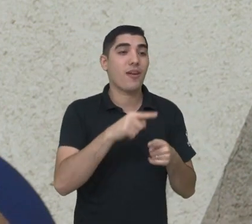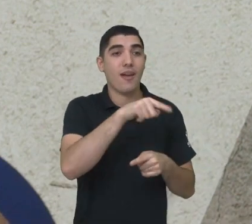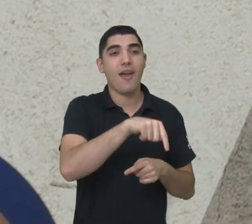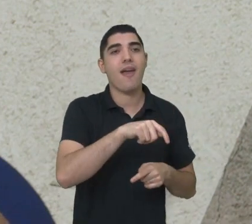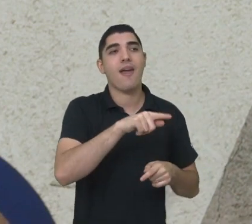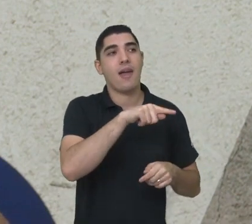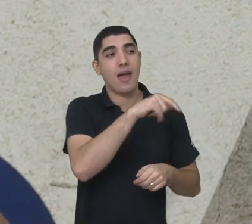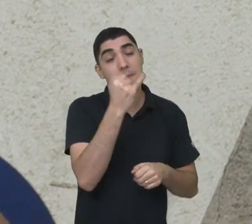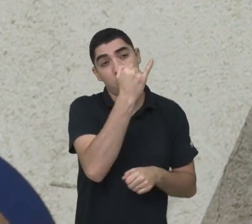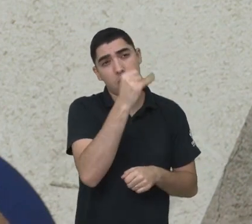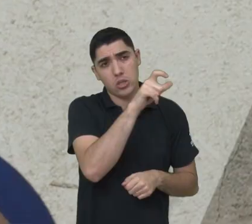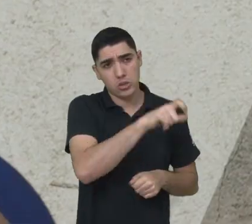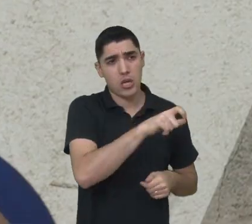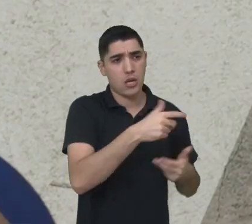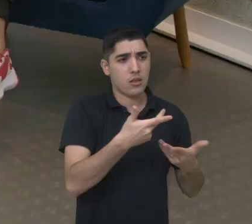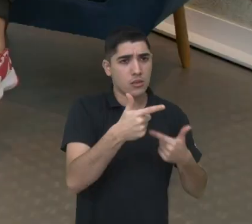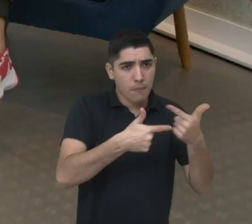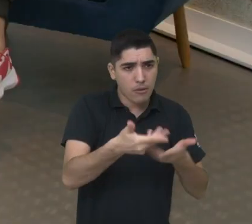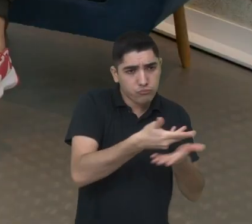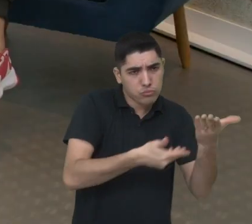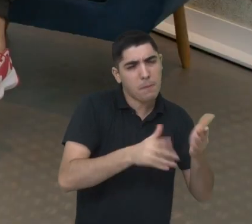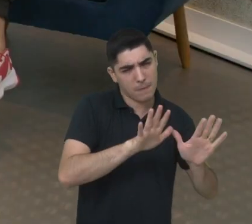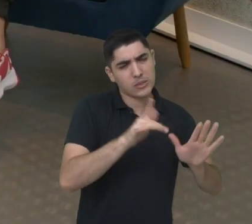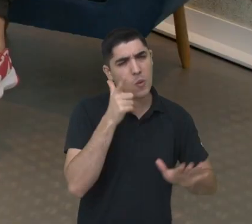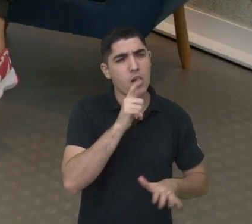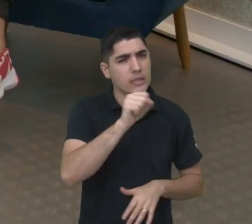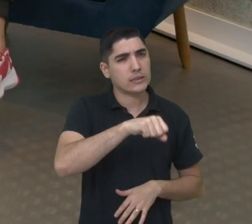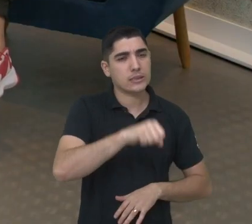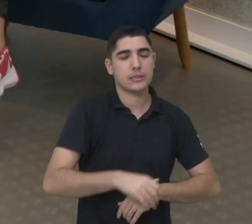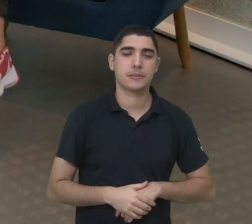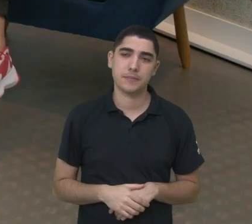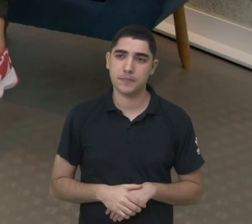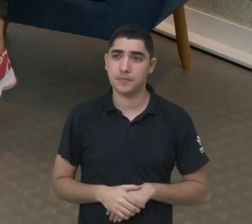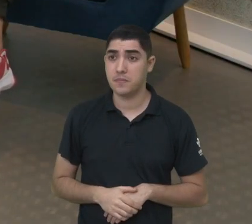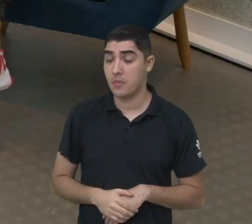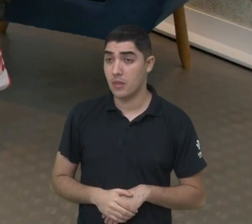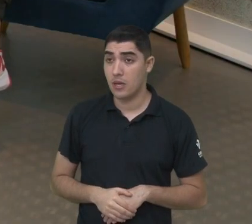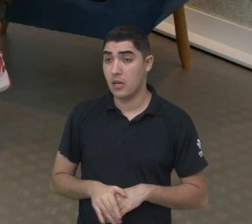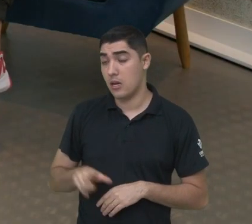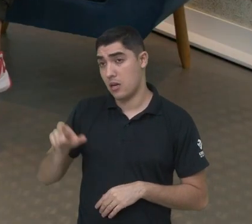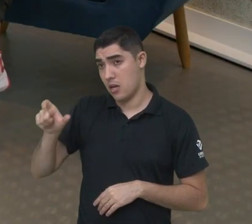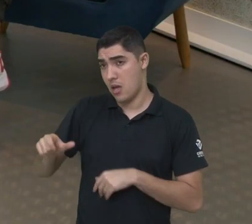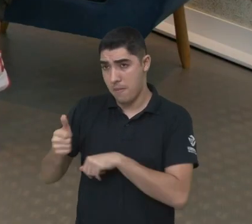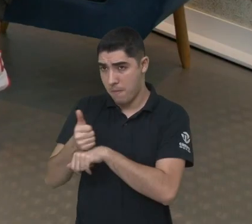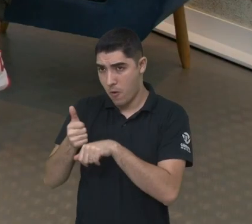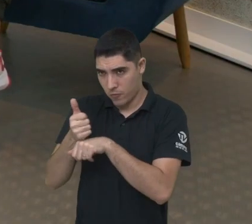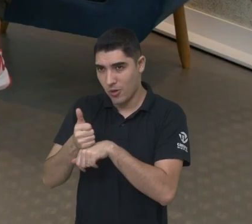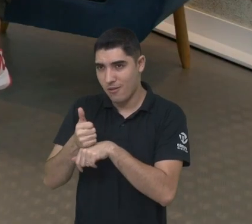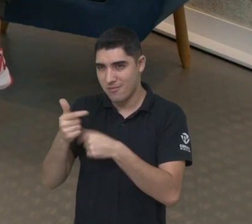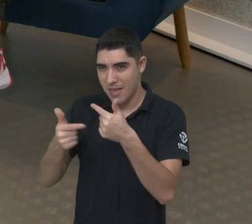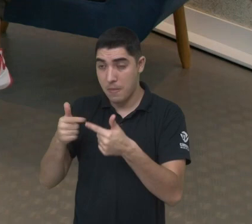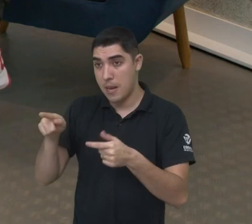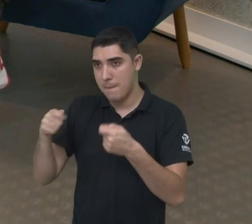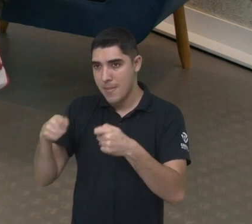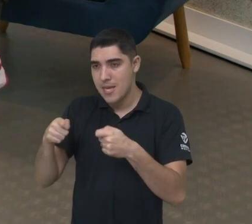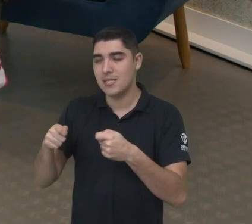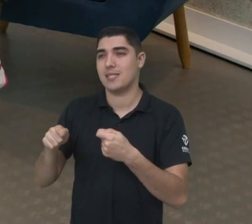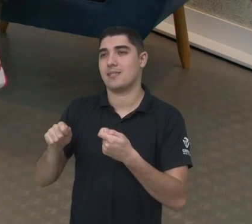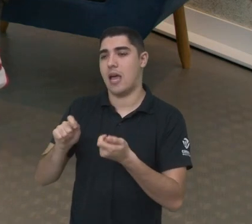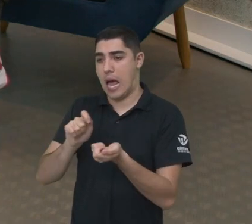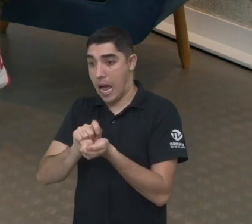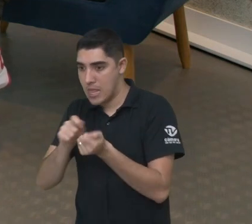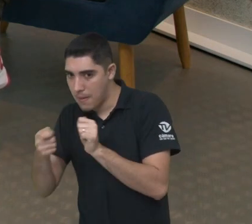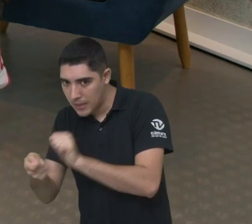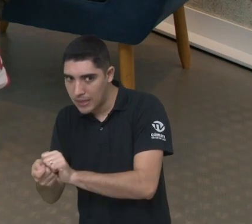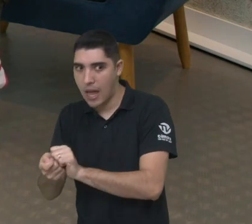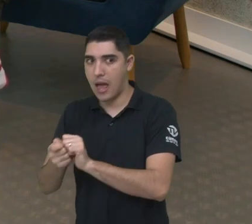então, assim, consegue também. E, Fabiano, o profissional dessa área, você comentou que precisa ser muito resiliente, né? E